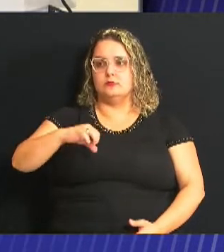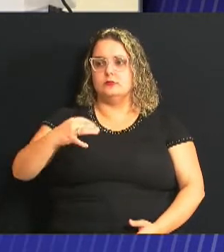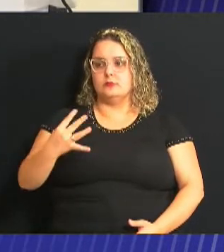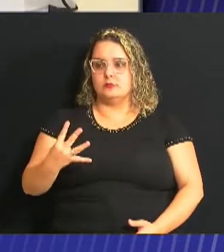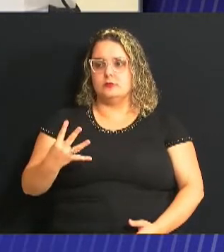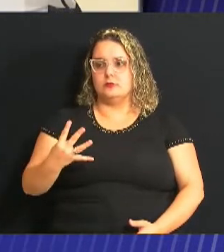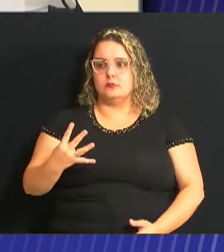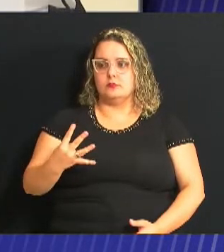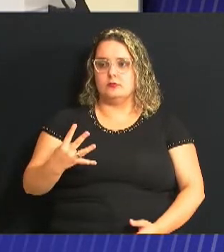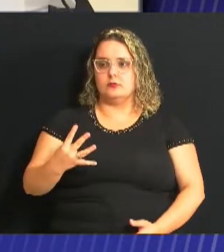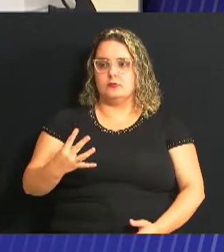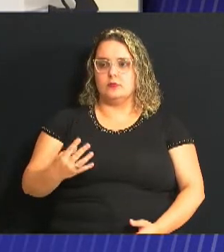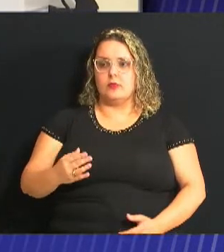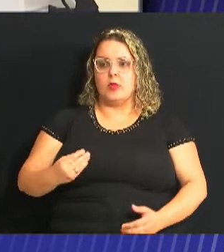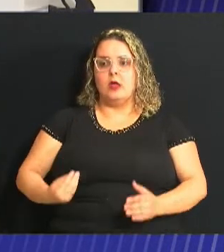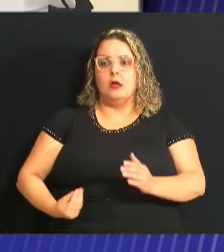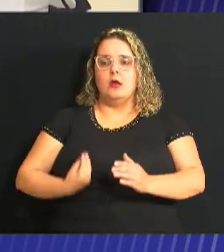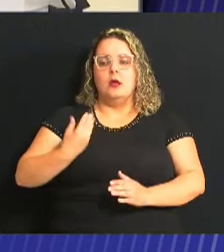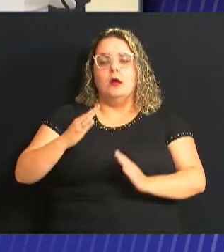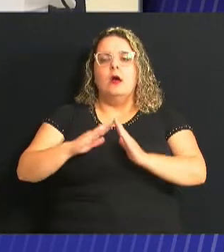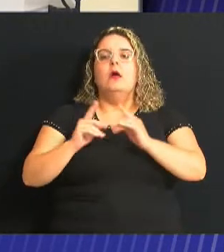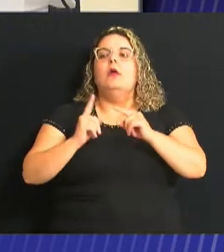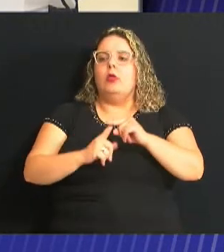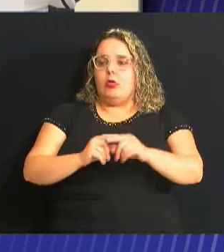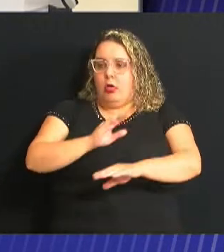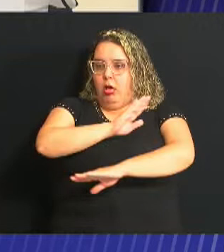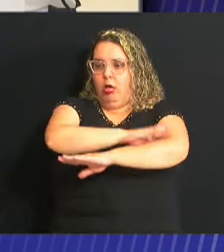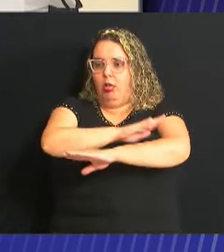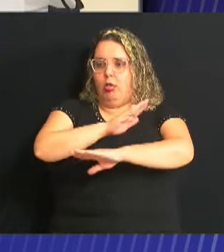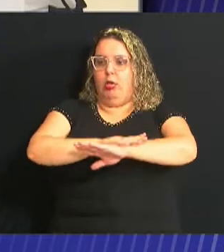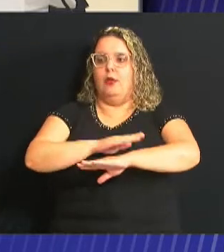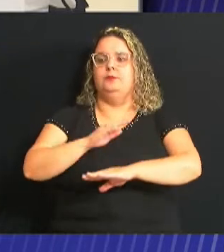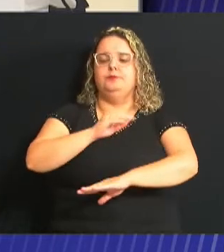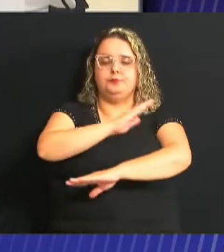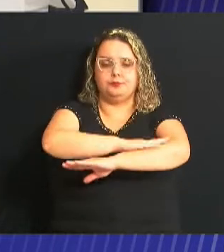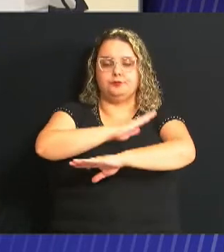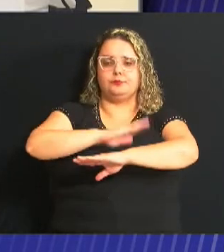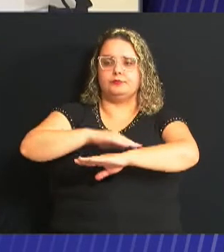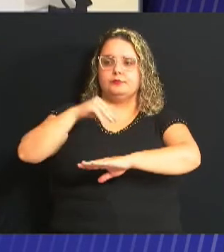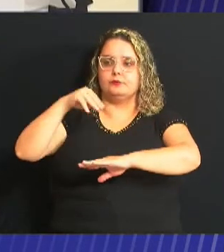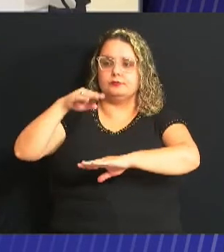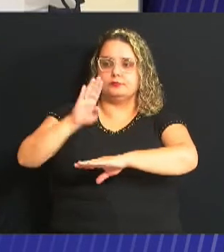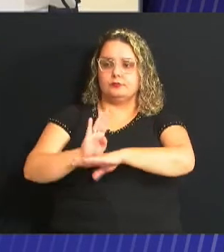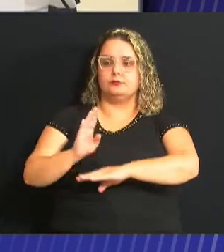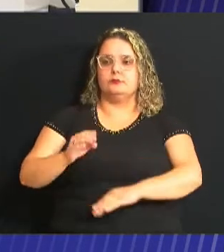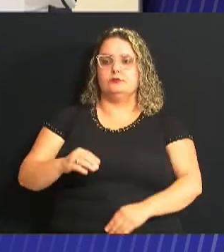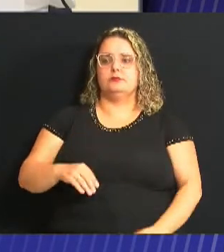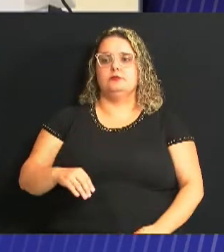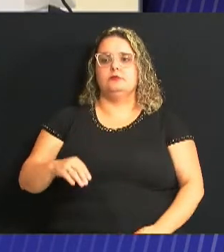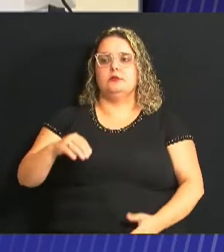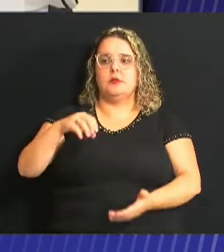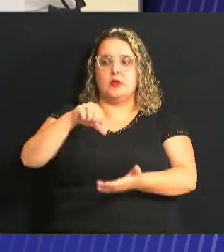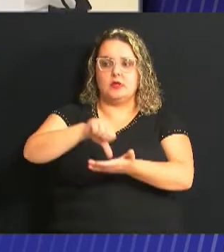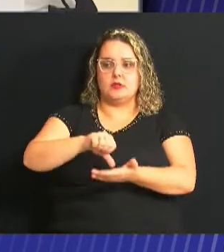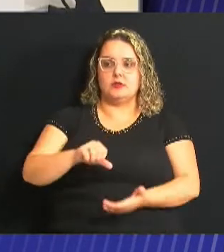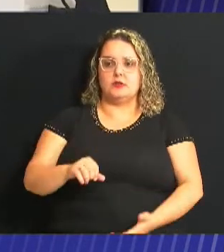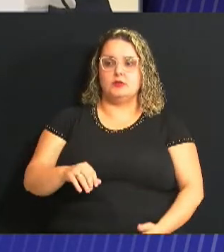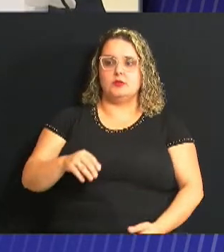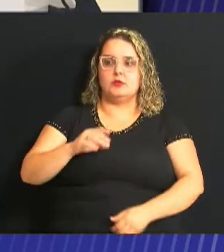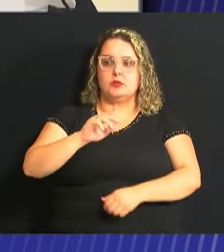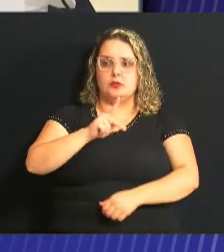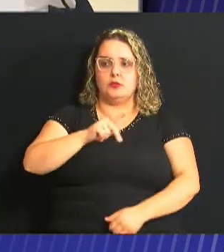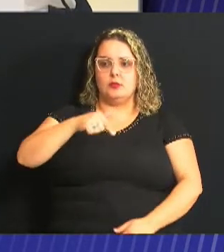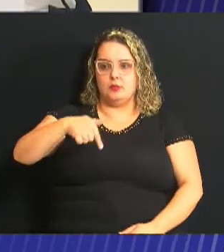1994, está na Igreja Evangélica Assembleia de Deus, na sede, ali no Parque Itália, e ocupa o cargo de